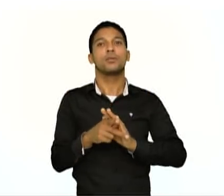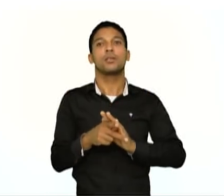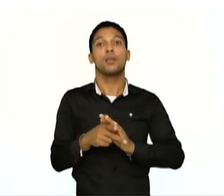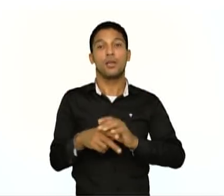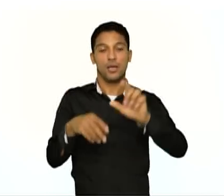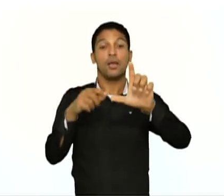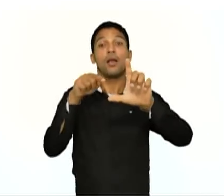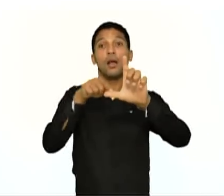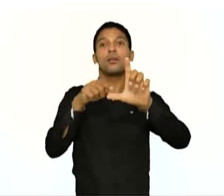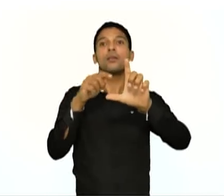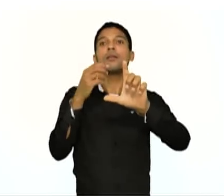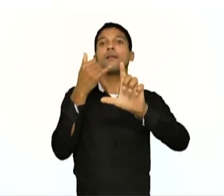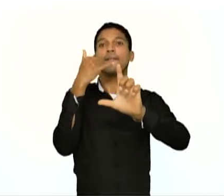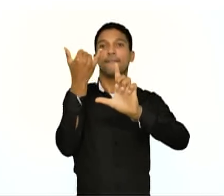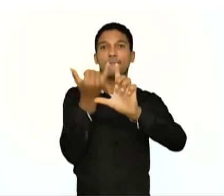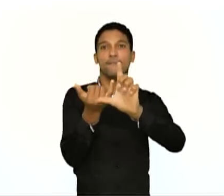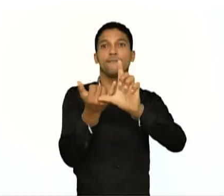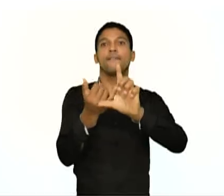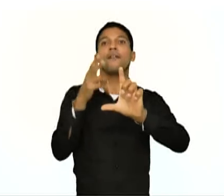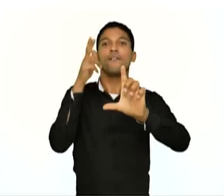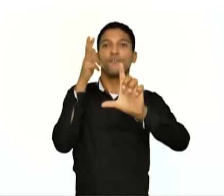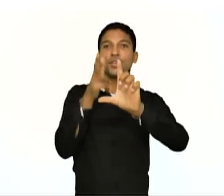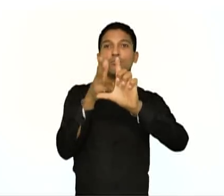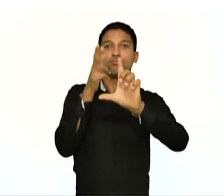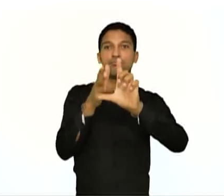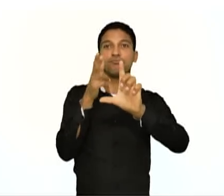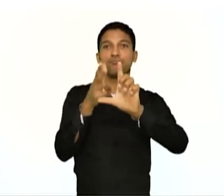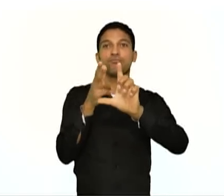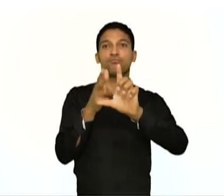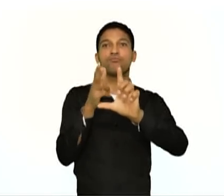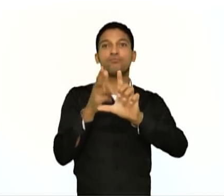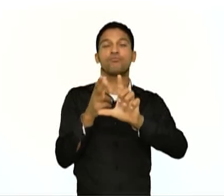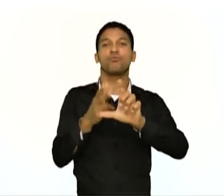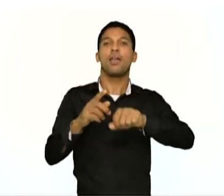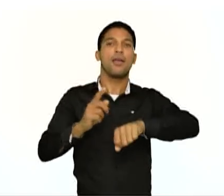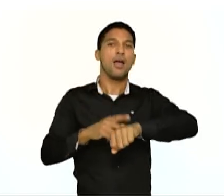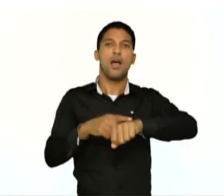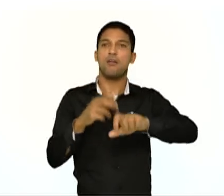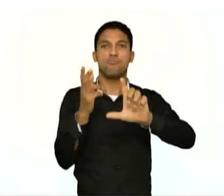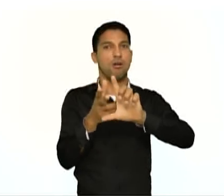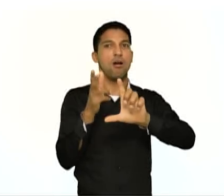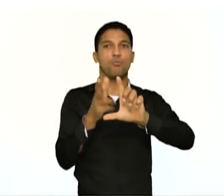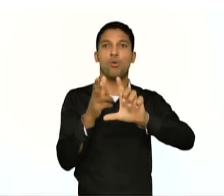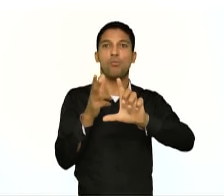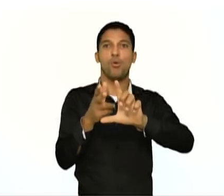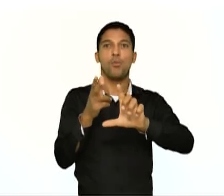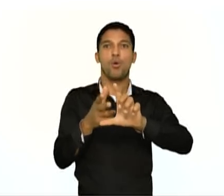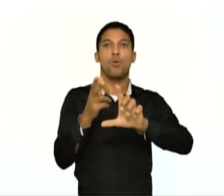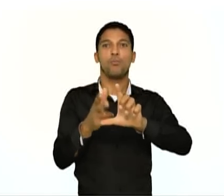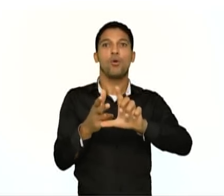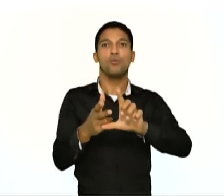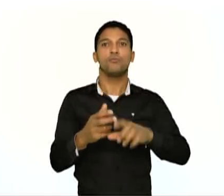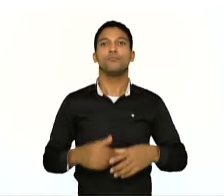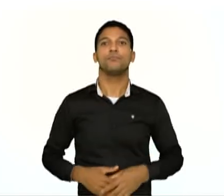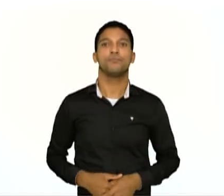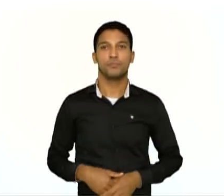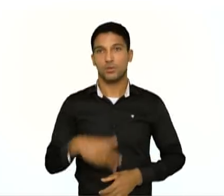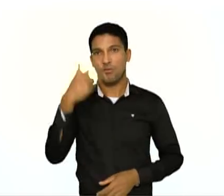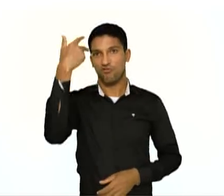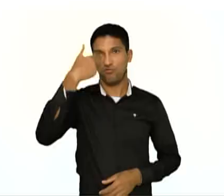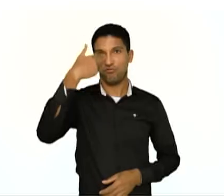são produzidos e publicados com uma periodicidade constante. Já os videocasts são